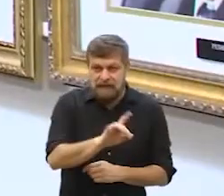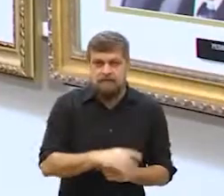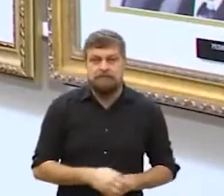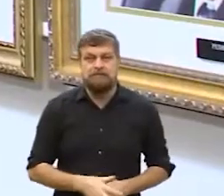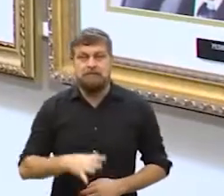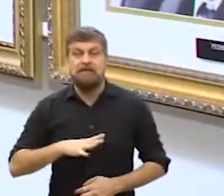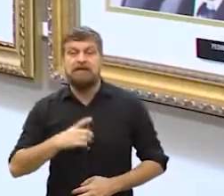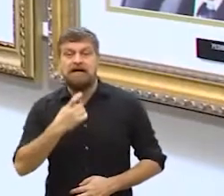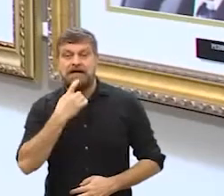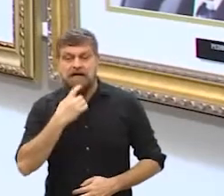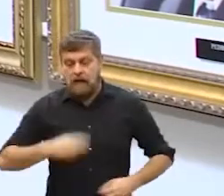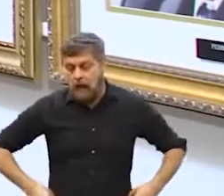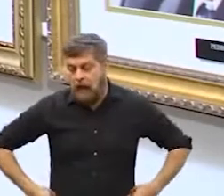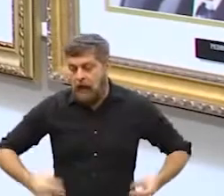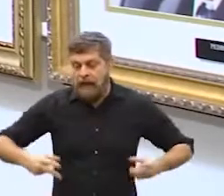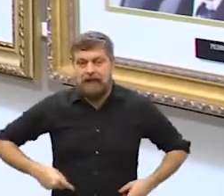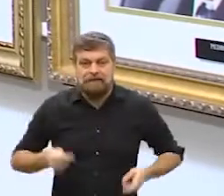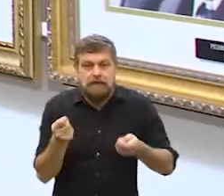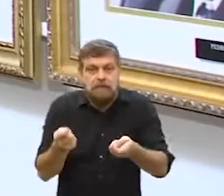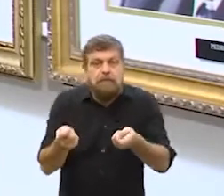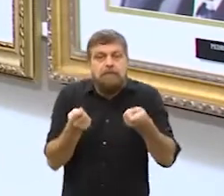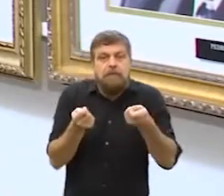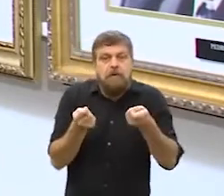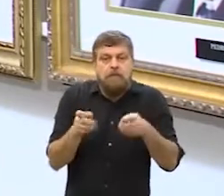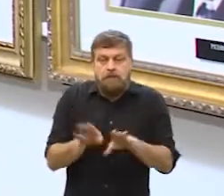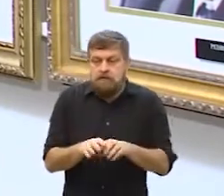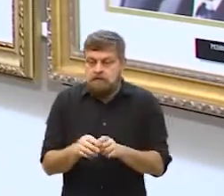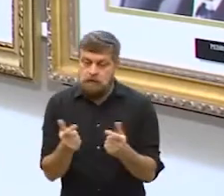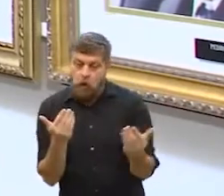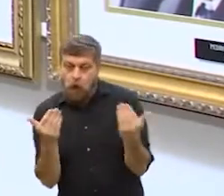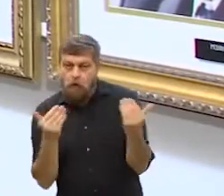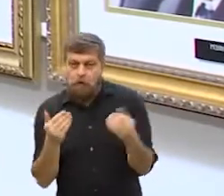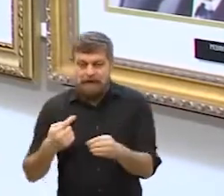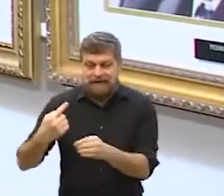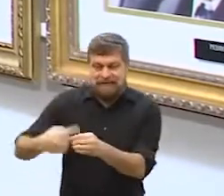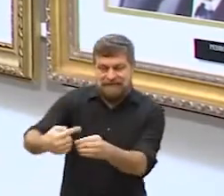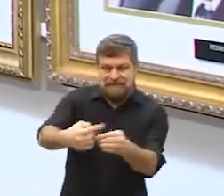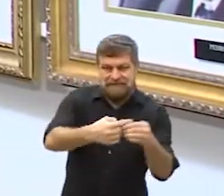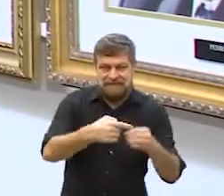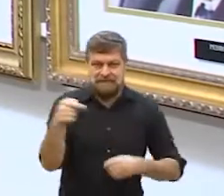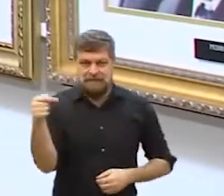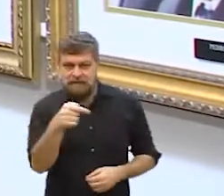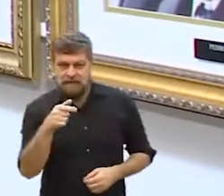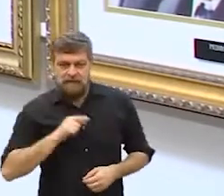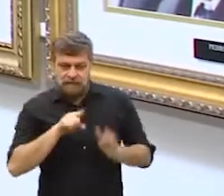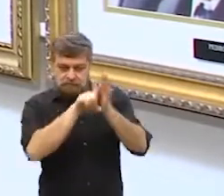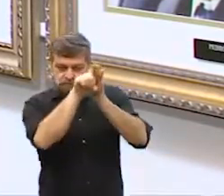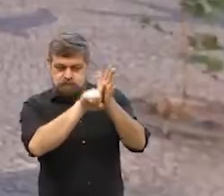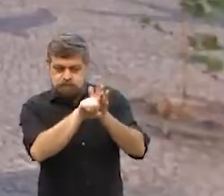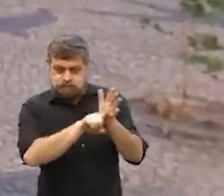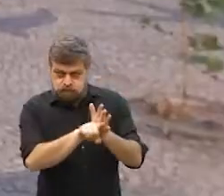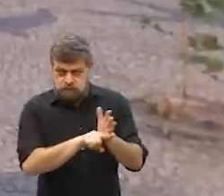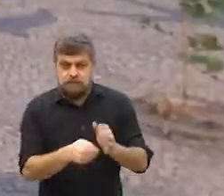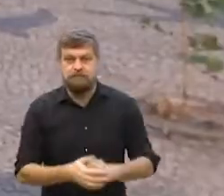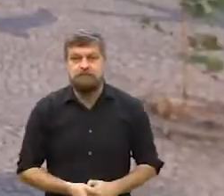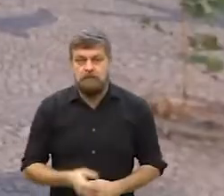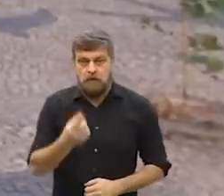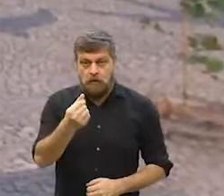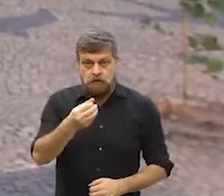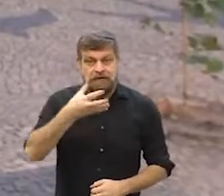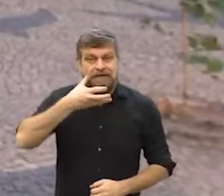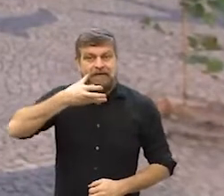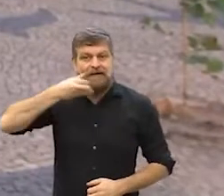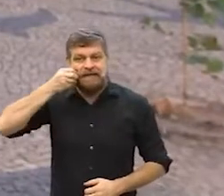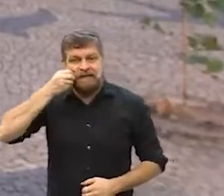Campinas gasta muito menos do que a maioria da cidade que eles fazem esse tipo de levantamento e orçamento